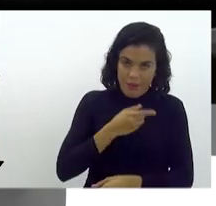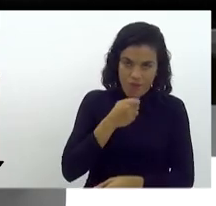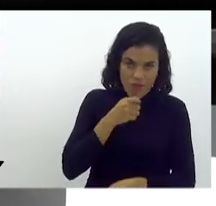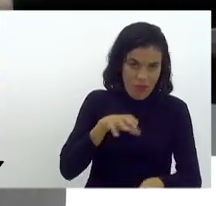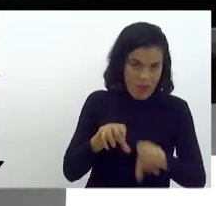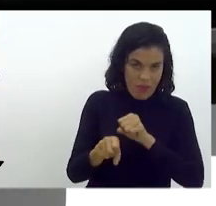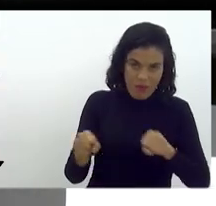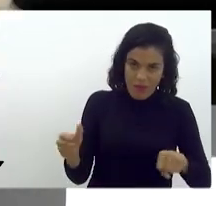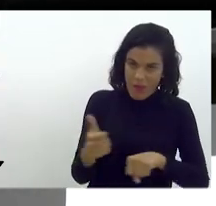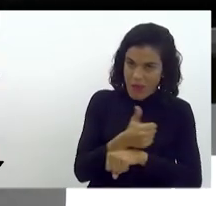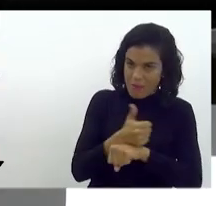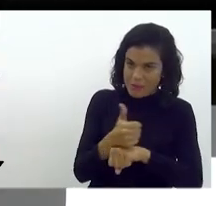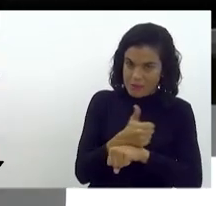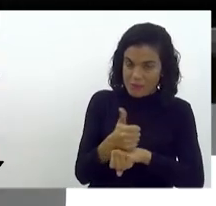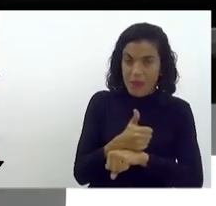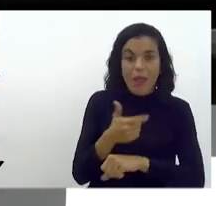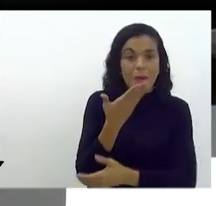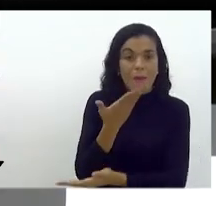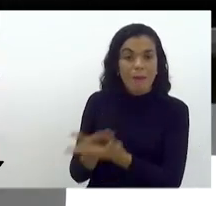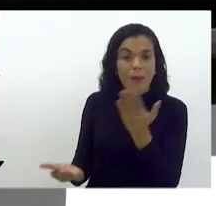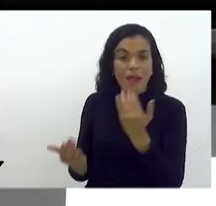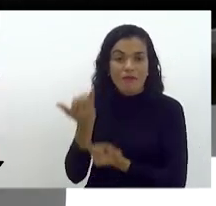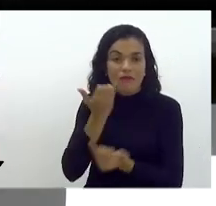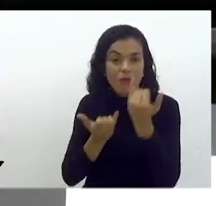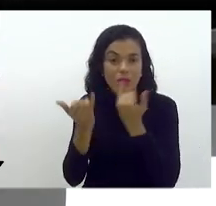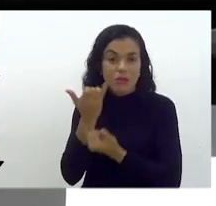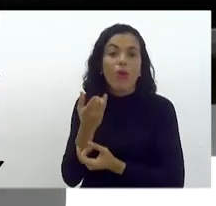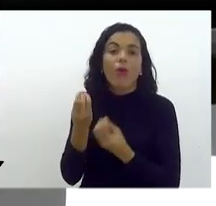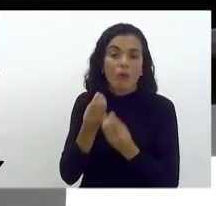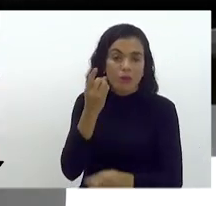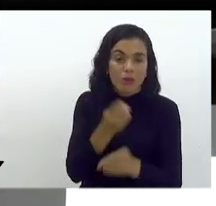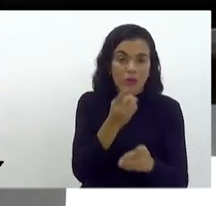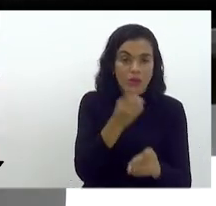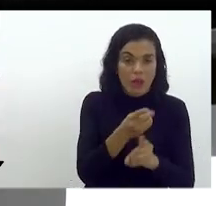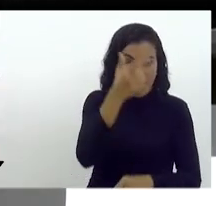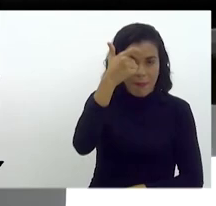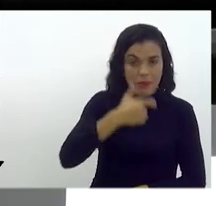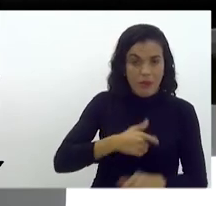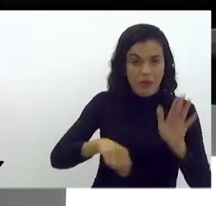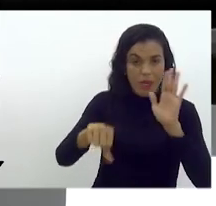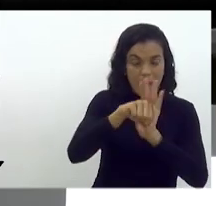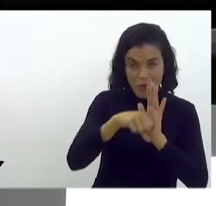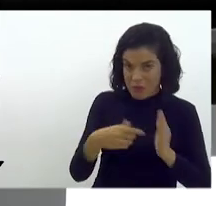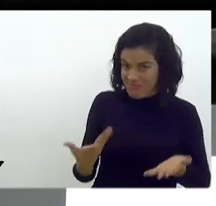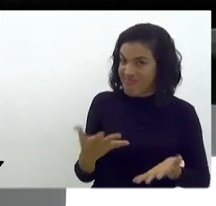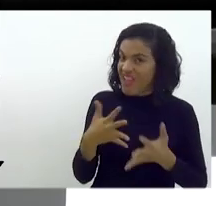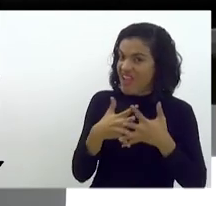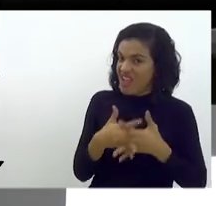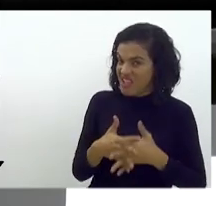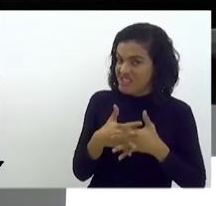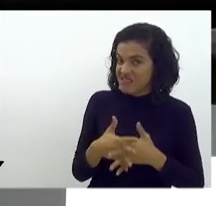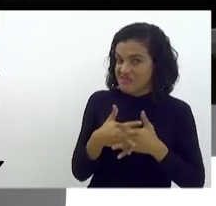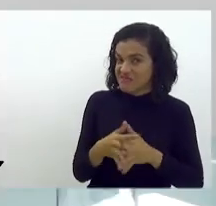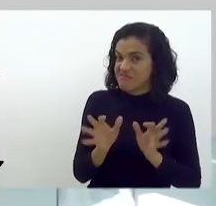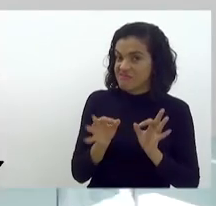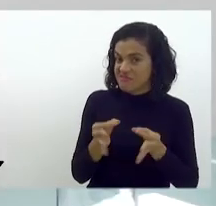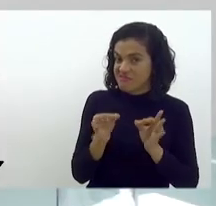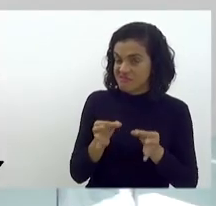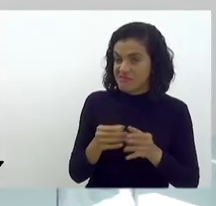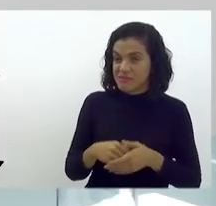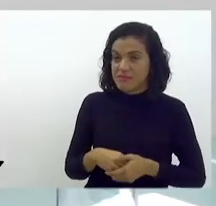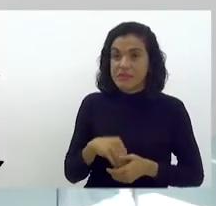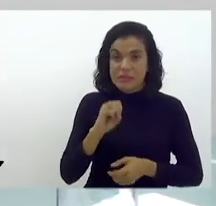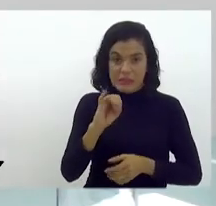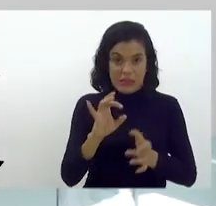é você perde depois os dados do perfil e não vai conseguir identificar o autor é complexo admito essenciais eu vou se me